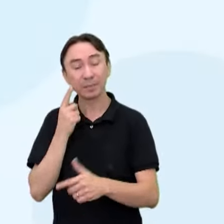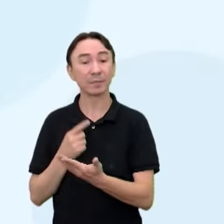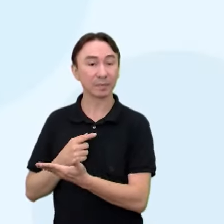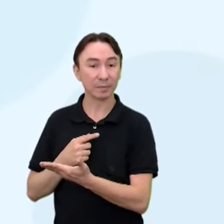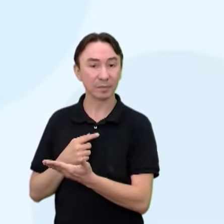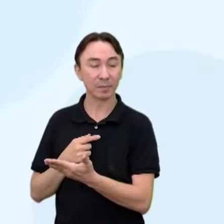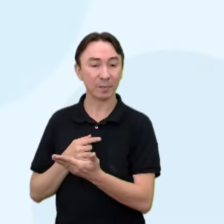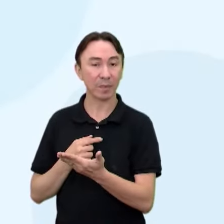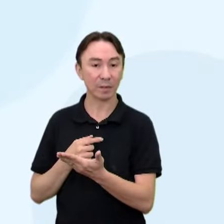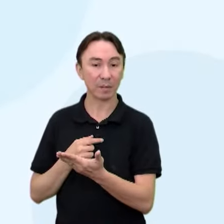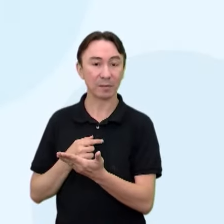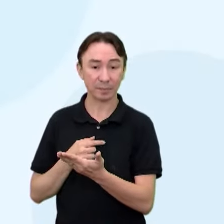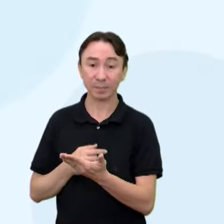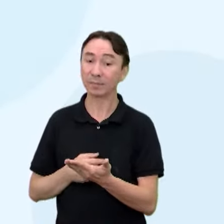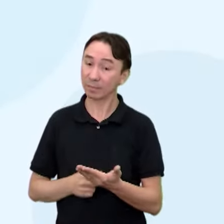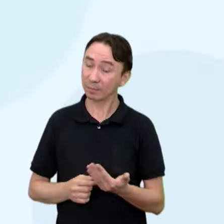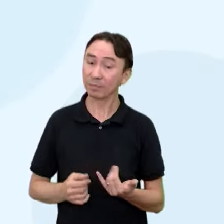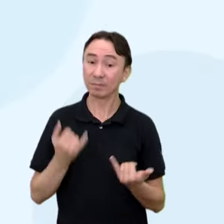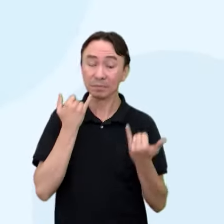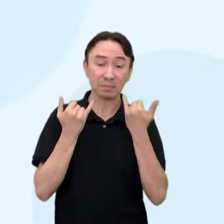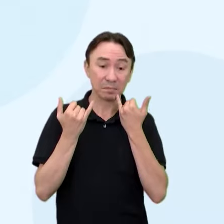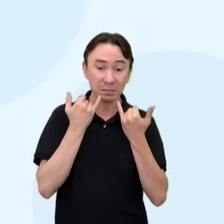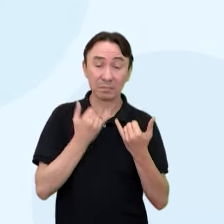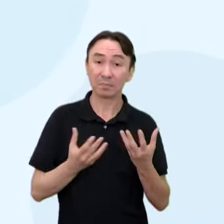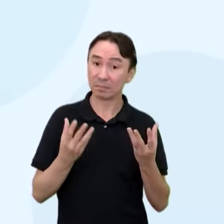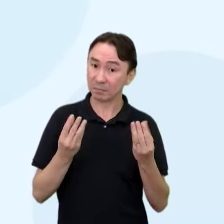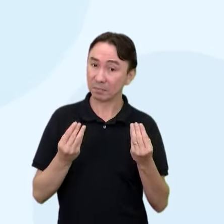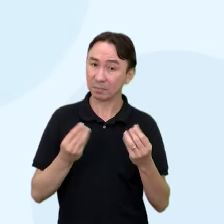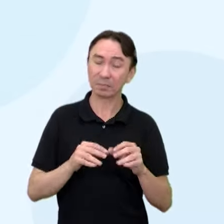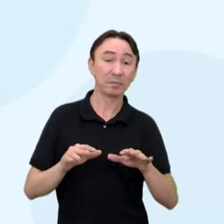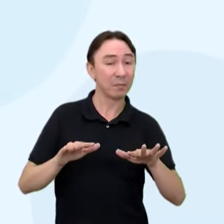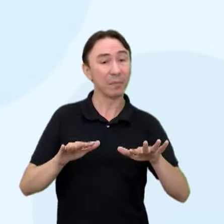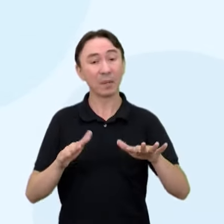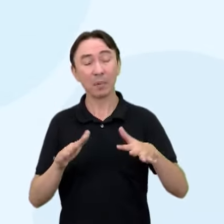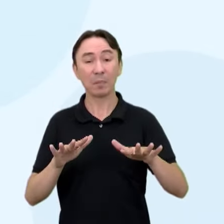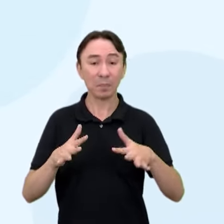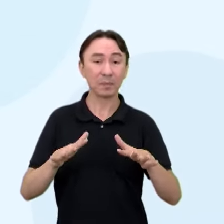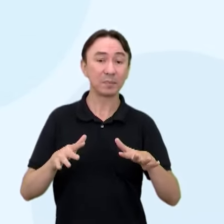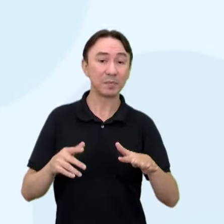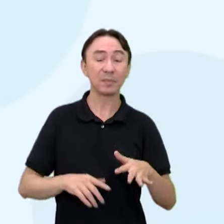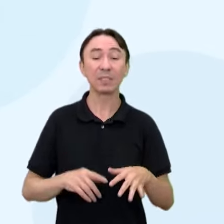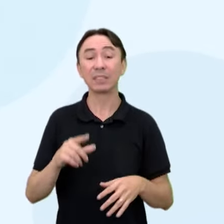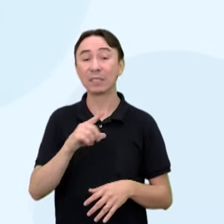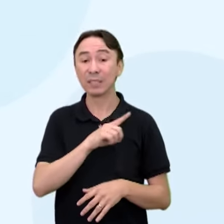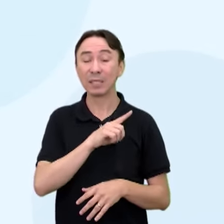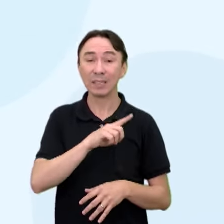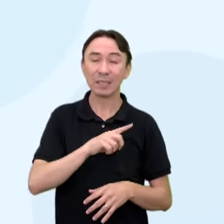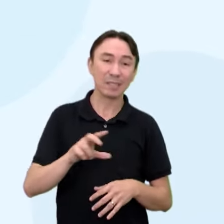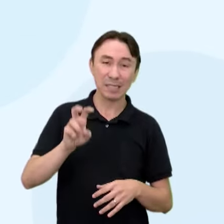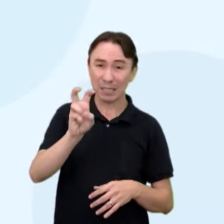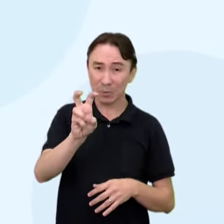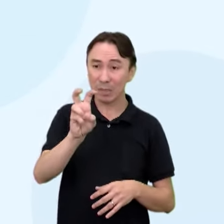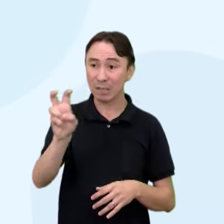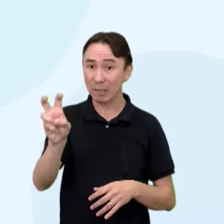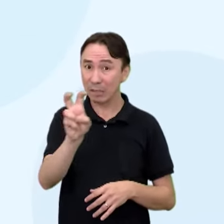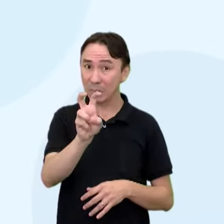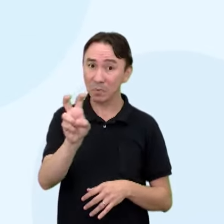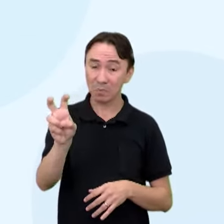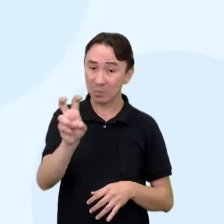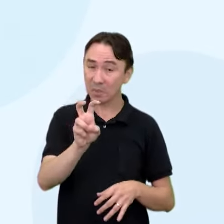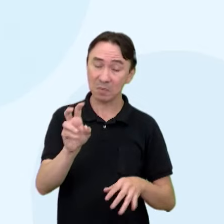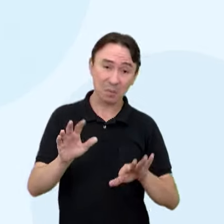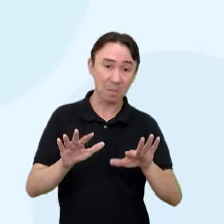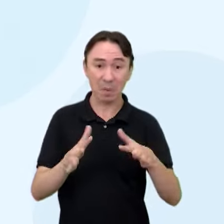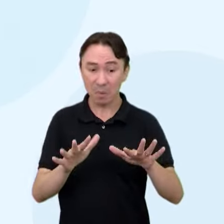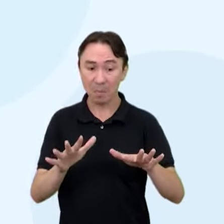tem muita informação para passar. Mais ou menos são 55 placas tectônicas que foram